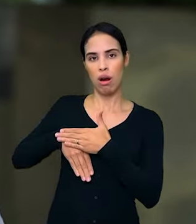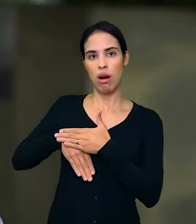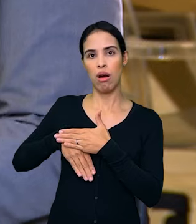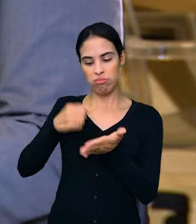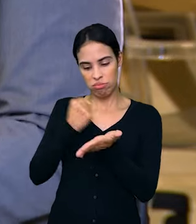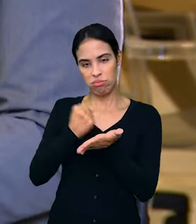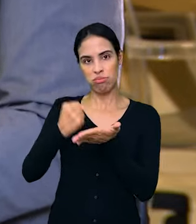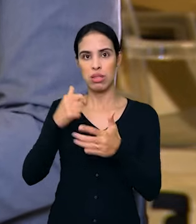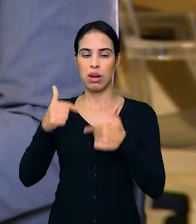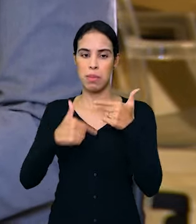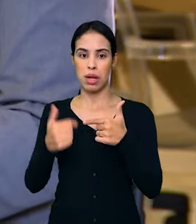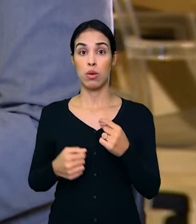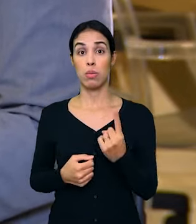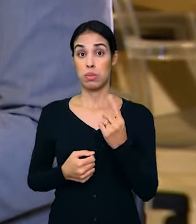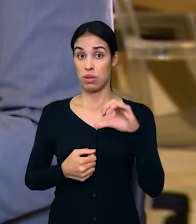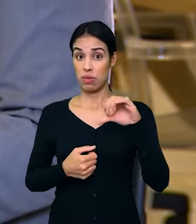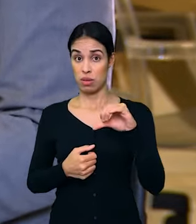trabalho. De